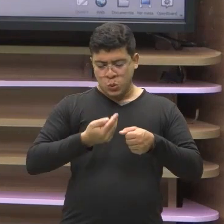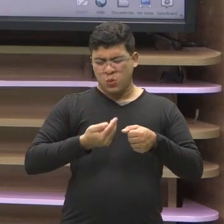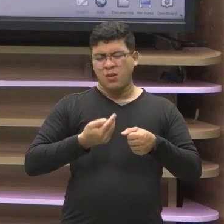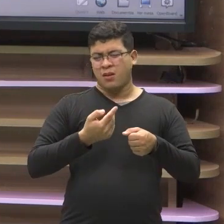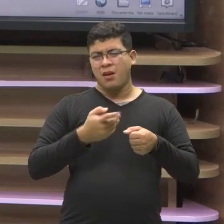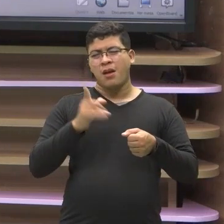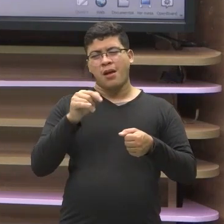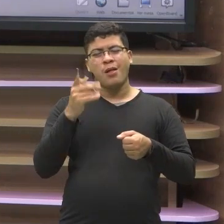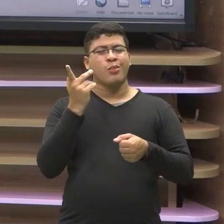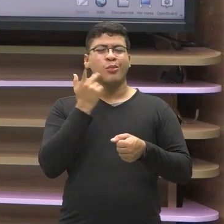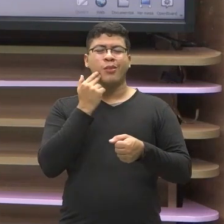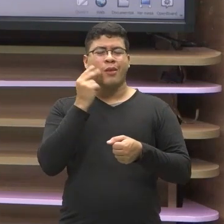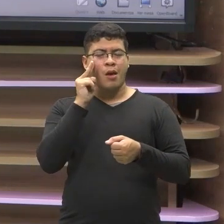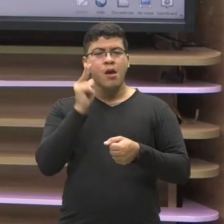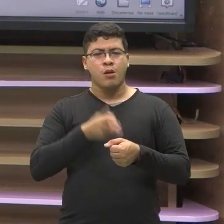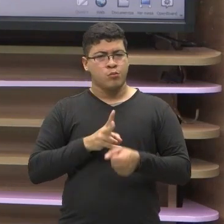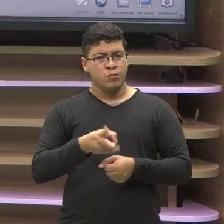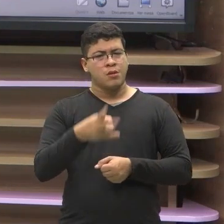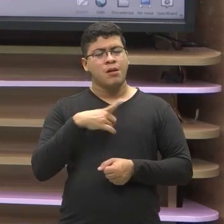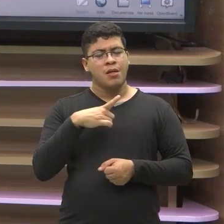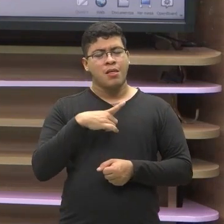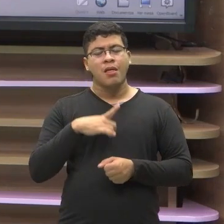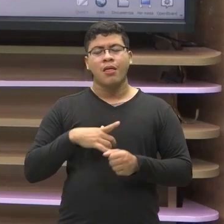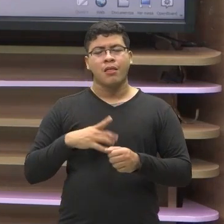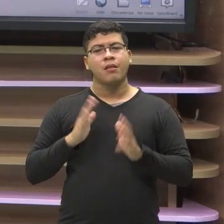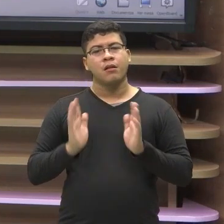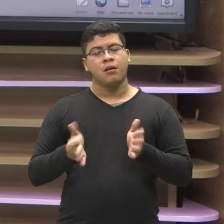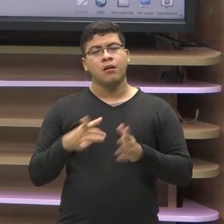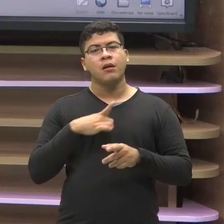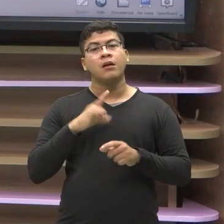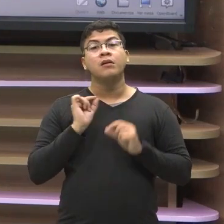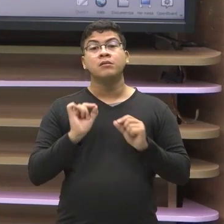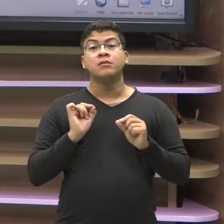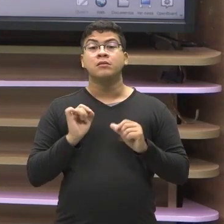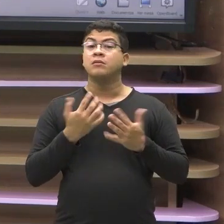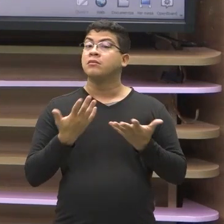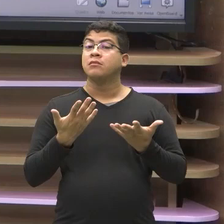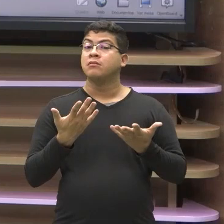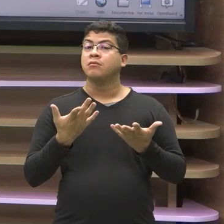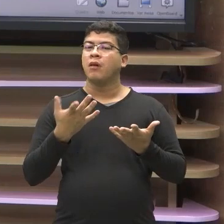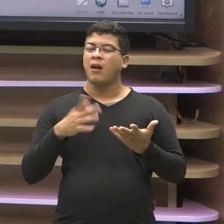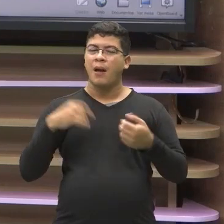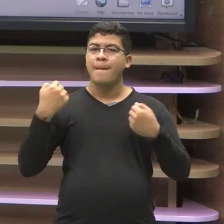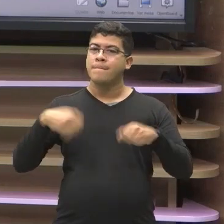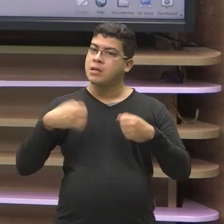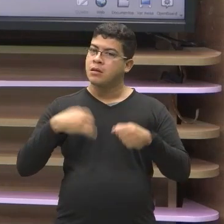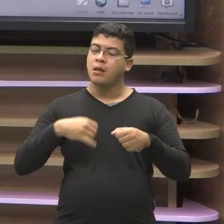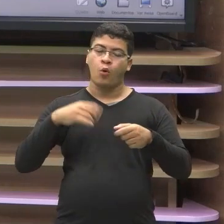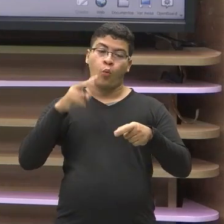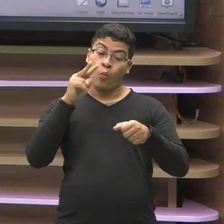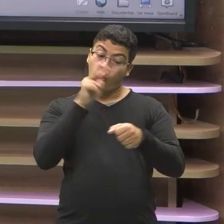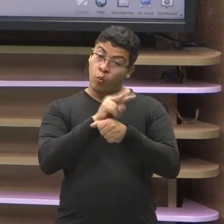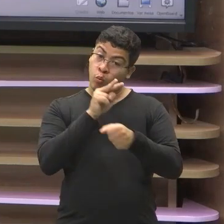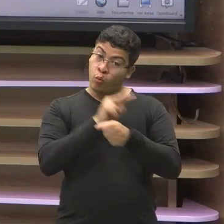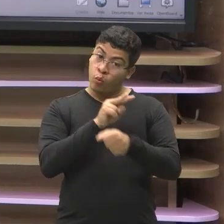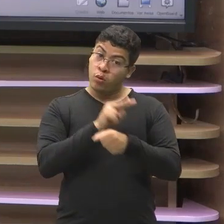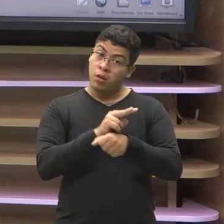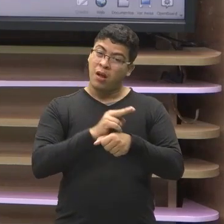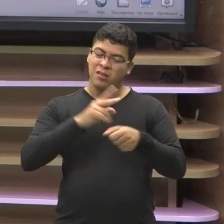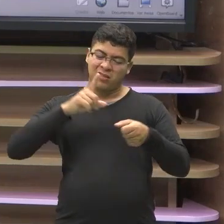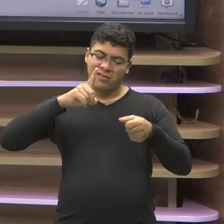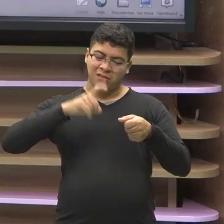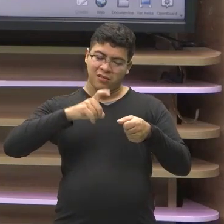gente verificar esses casos de micose, e aí é necessário realizar um tratamento adequado, né? Geralmente é um pouco